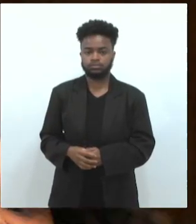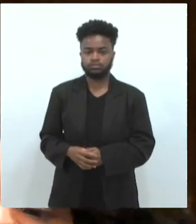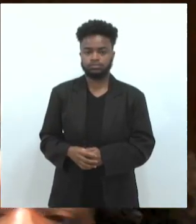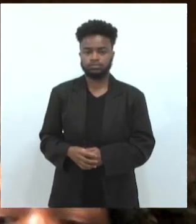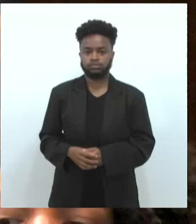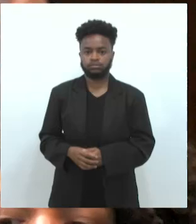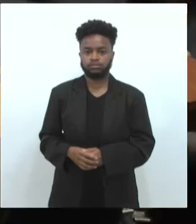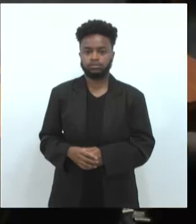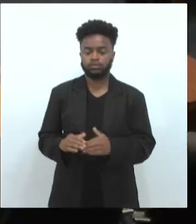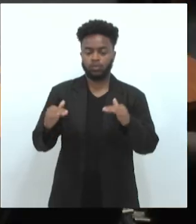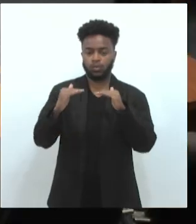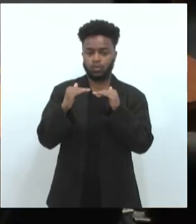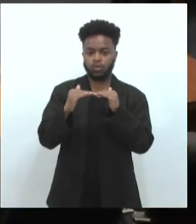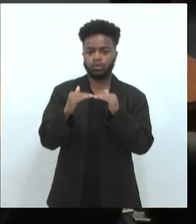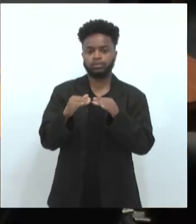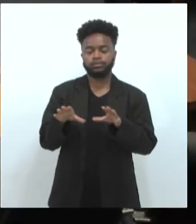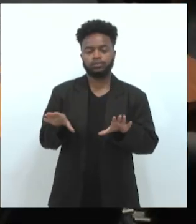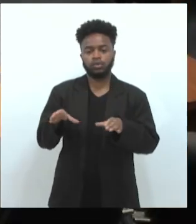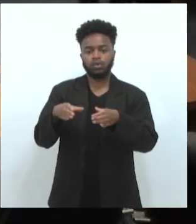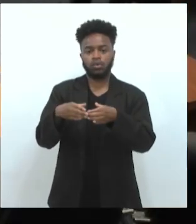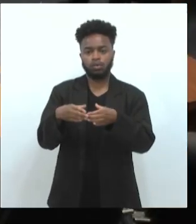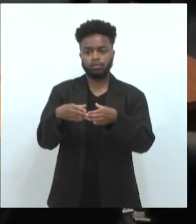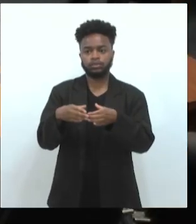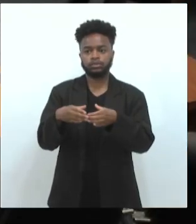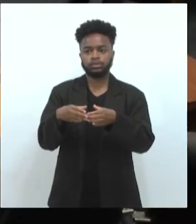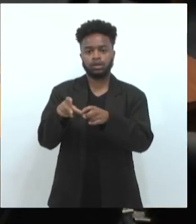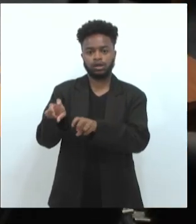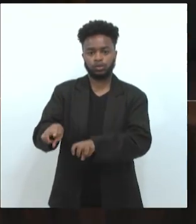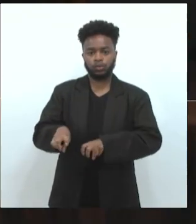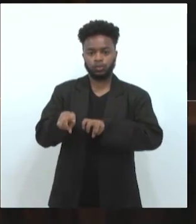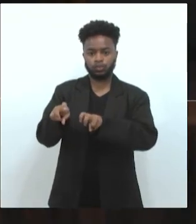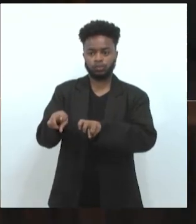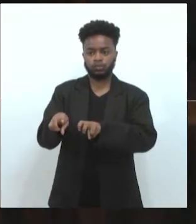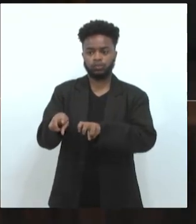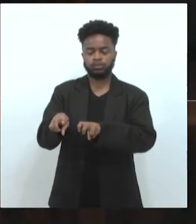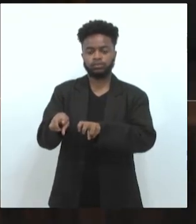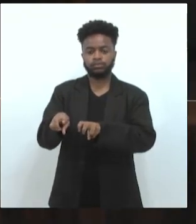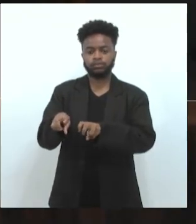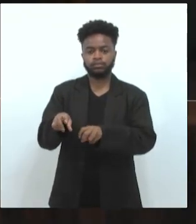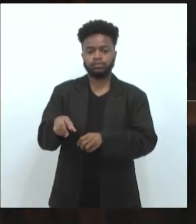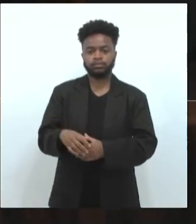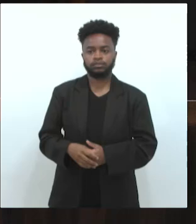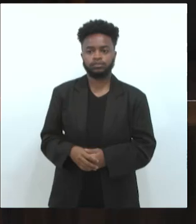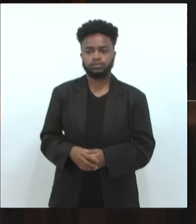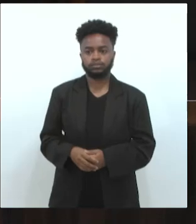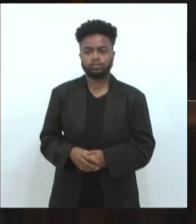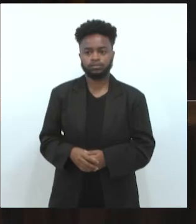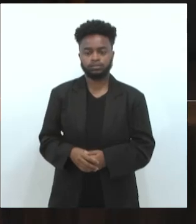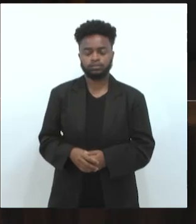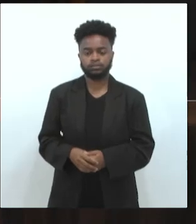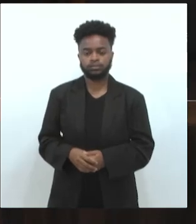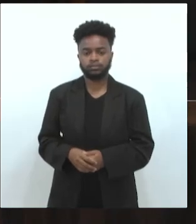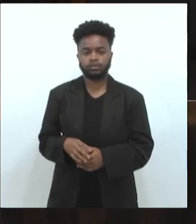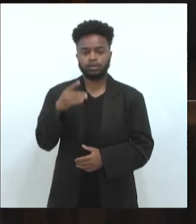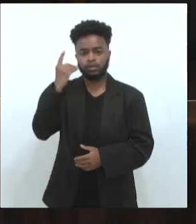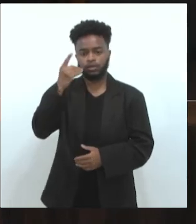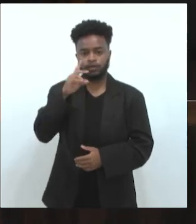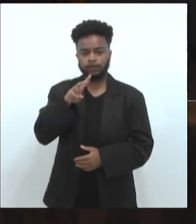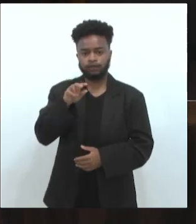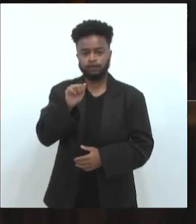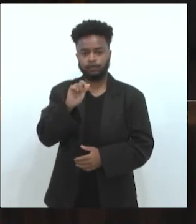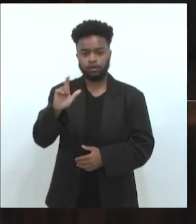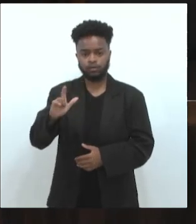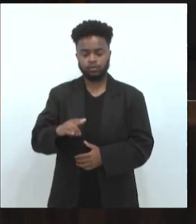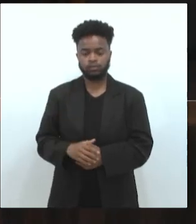Favorável, presidente. Pela Comissão de Agricultura, Pecuária, Política Rural, Agrária e Pesqueira, deputado Val